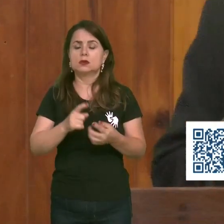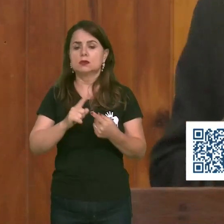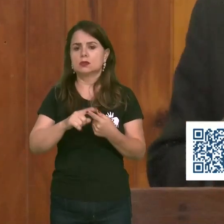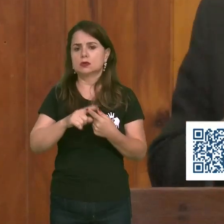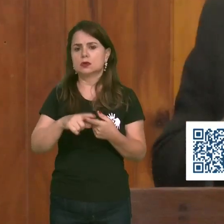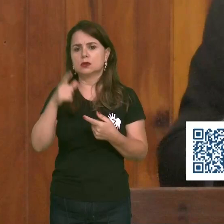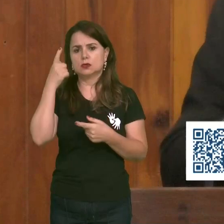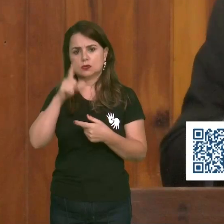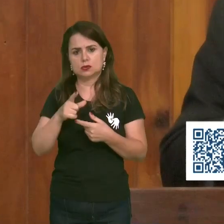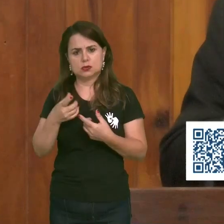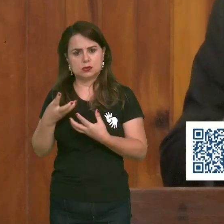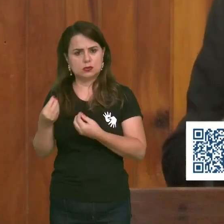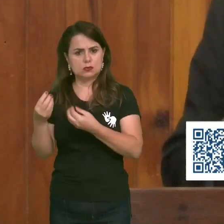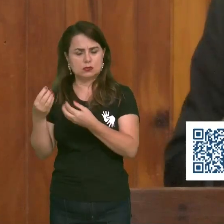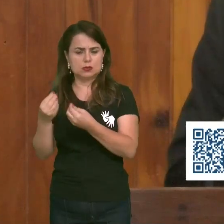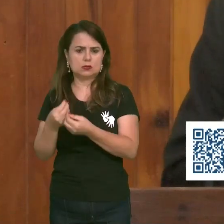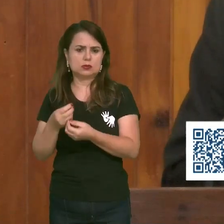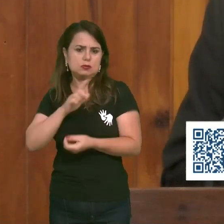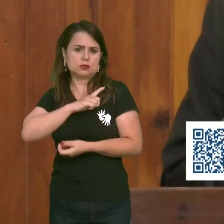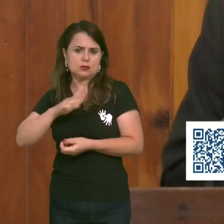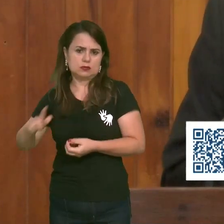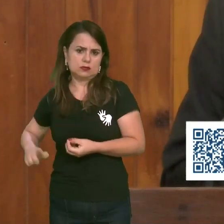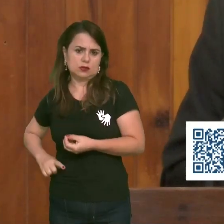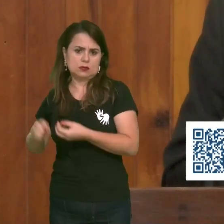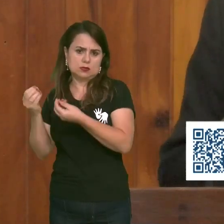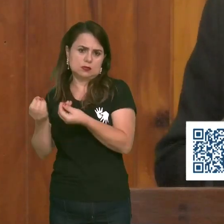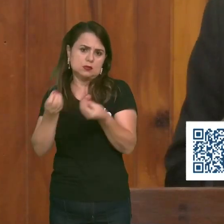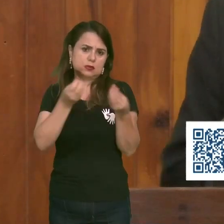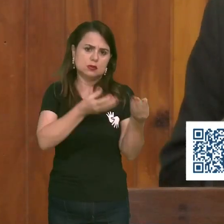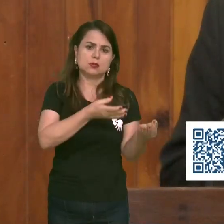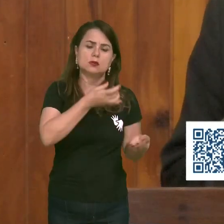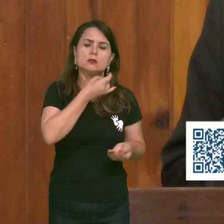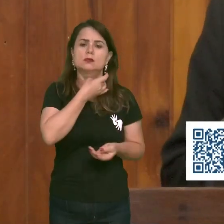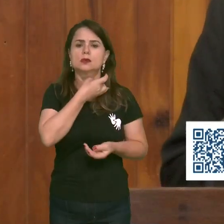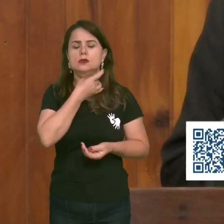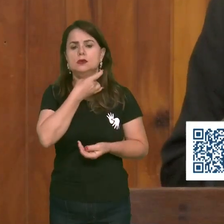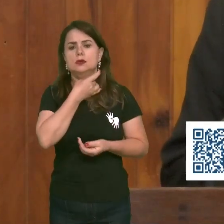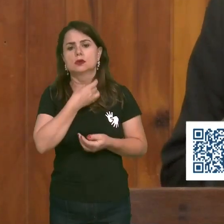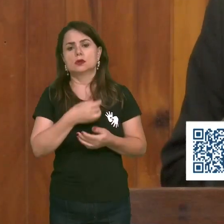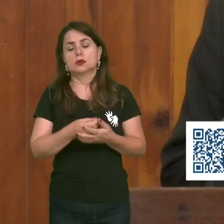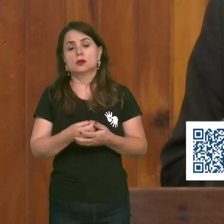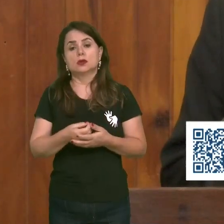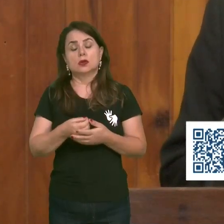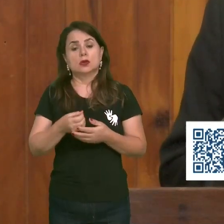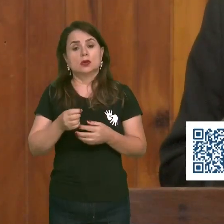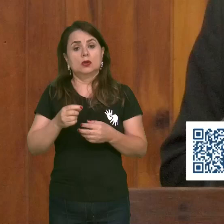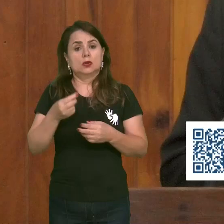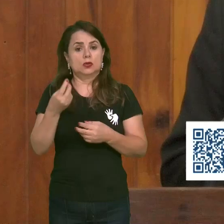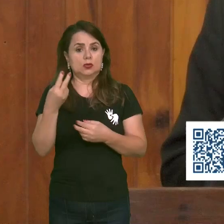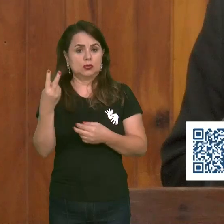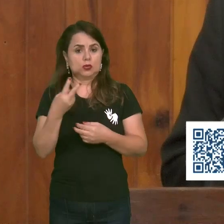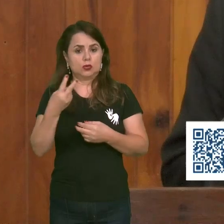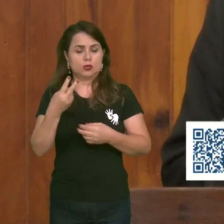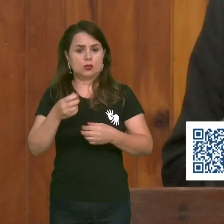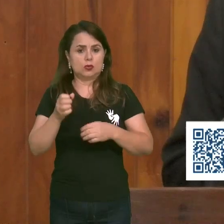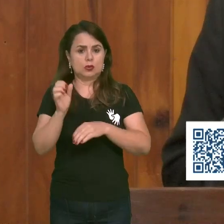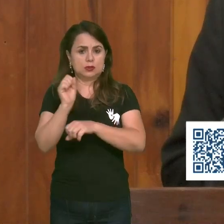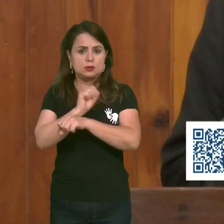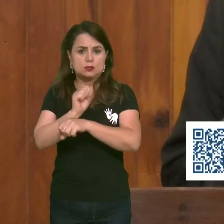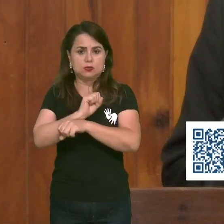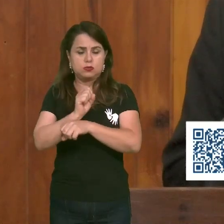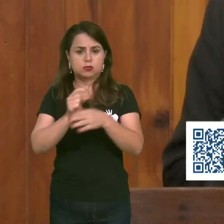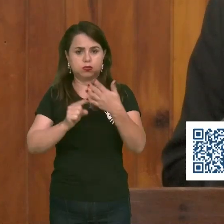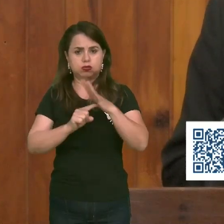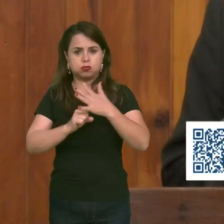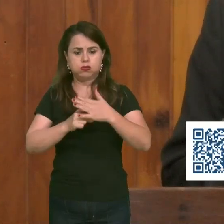aí junto ao governo do estado que são duas esparramadoras de calcário dois subsoladores dois